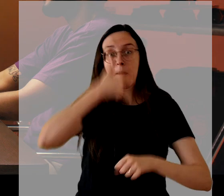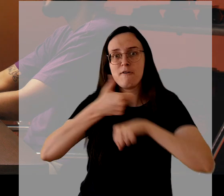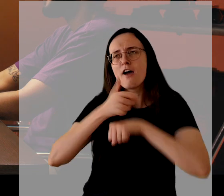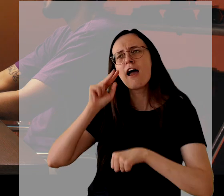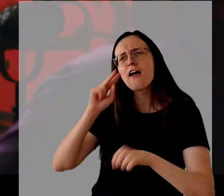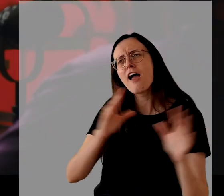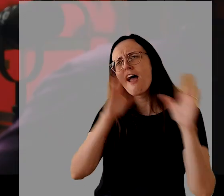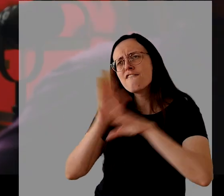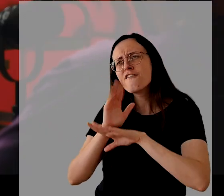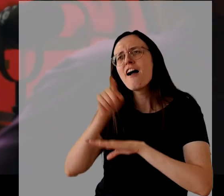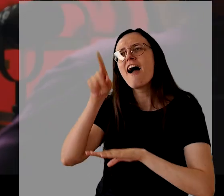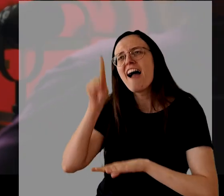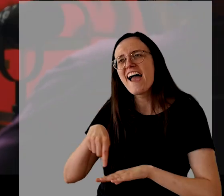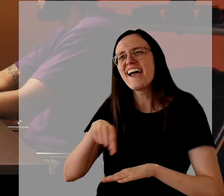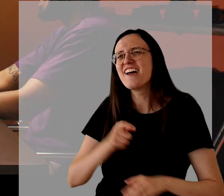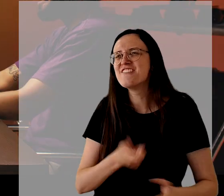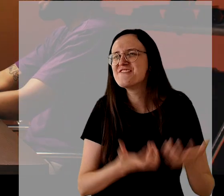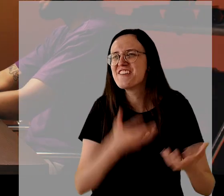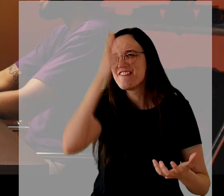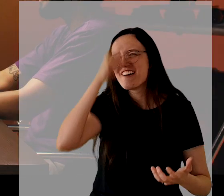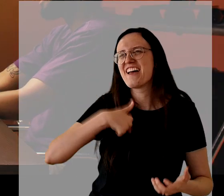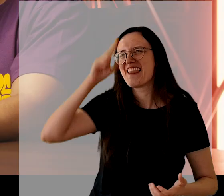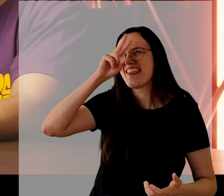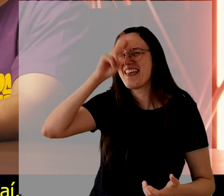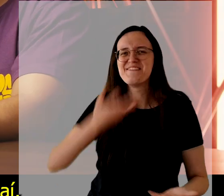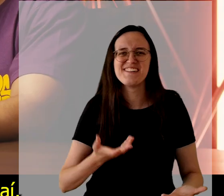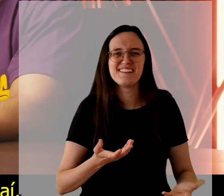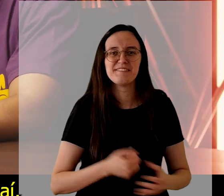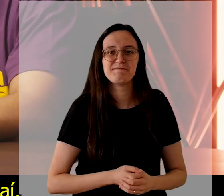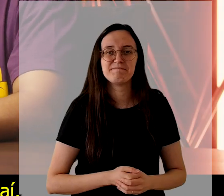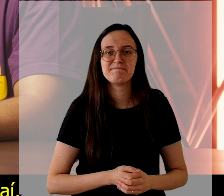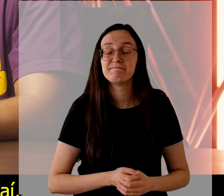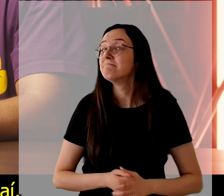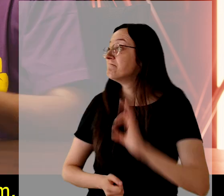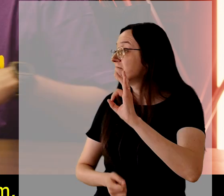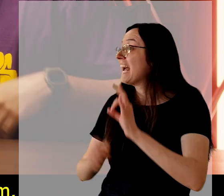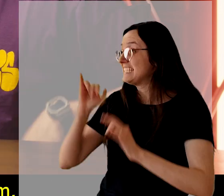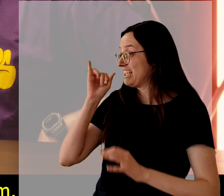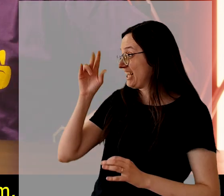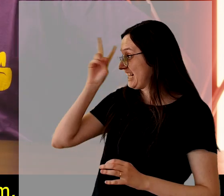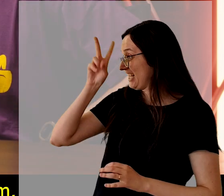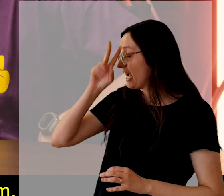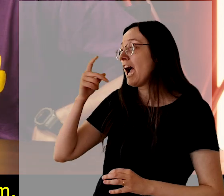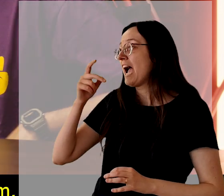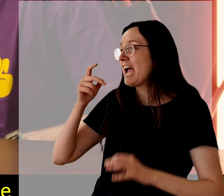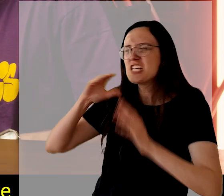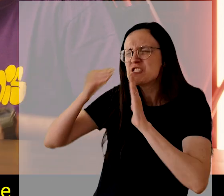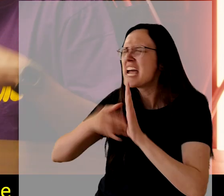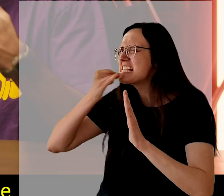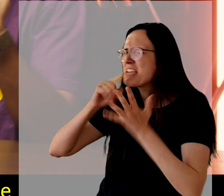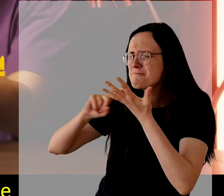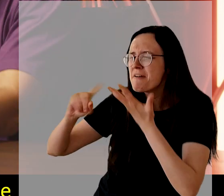chuva caindo, né? Nossa, se eu fosse contar cada exemplo desse aí, tinha que ser um episódio à parte,